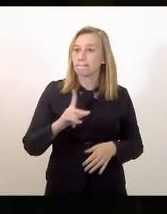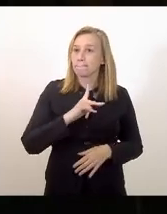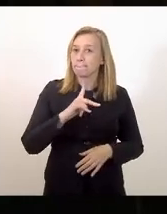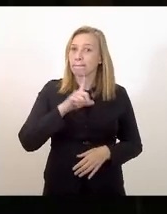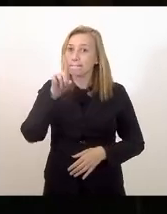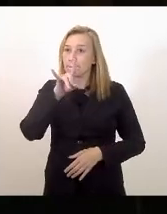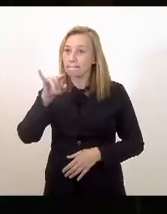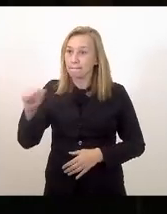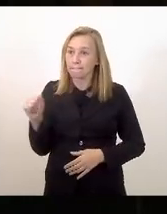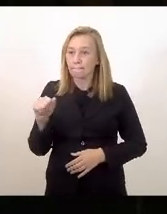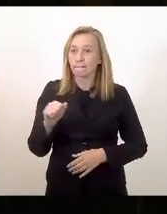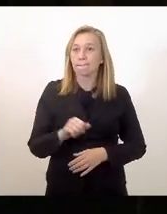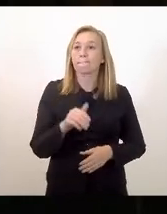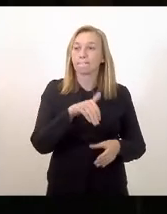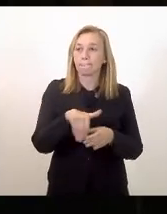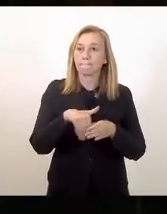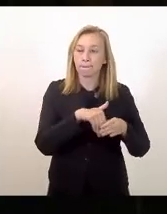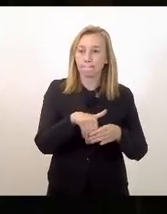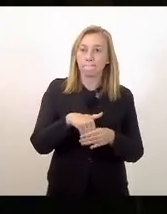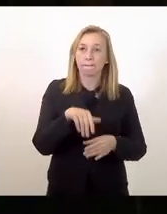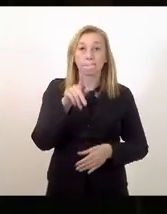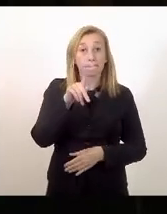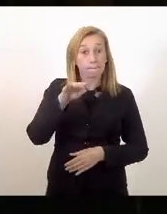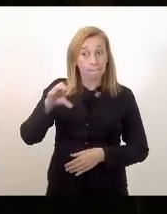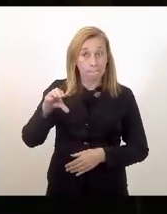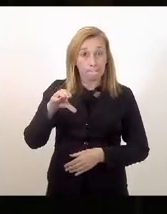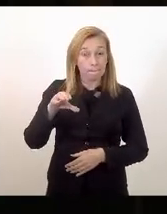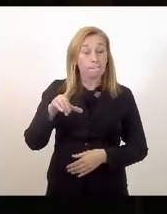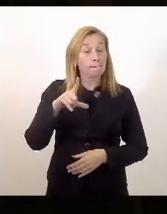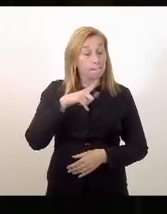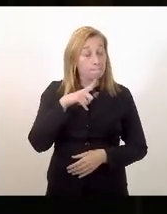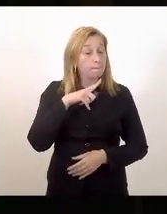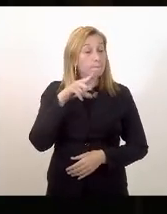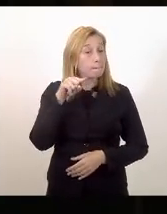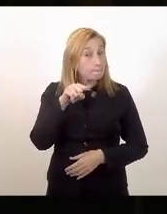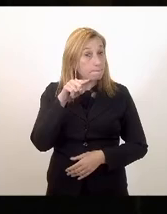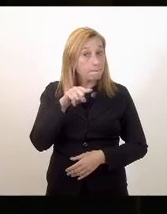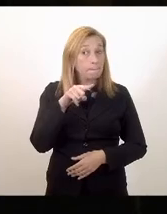dia de votação dessa PEC, nós tivemos ali